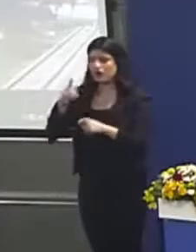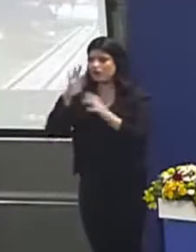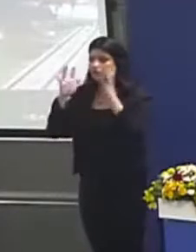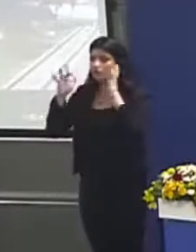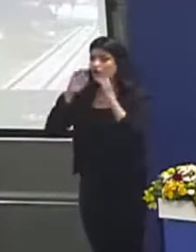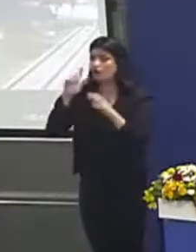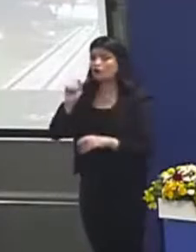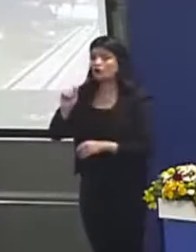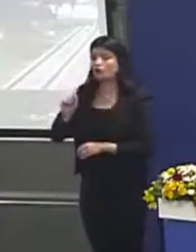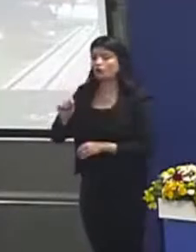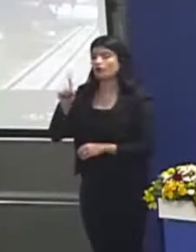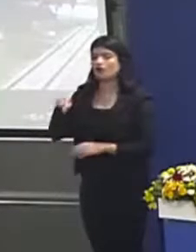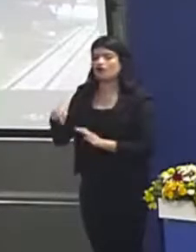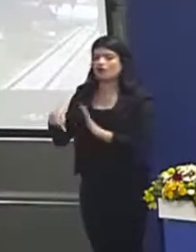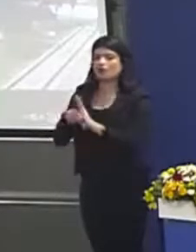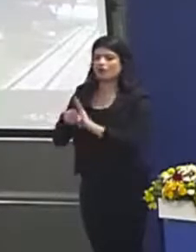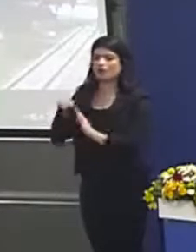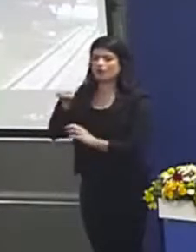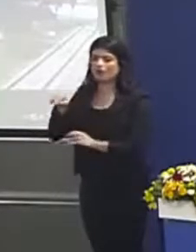esta